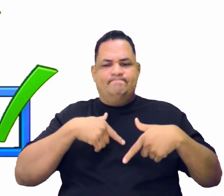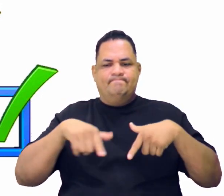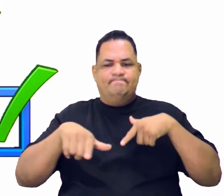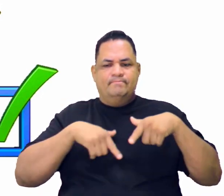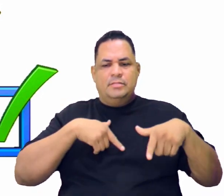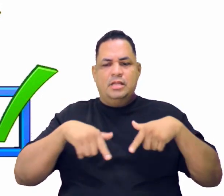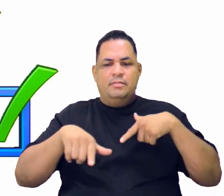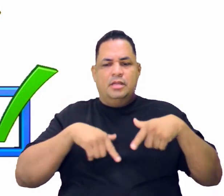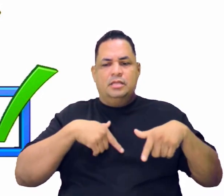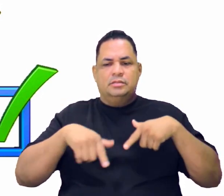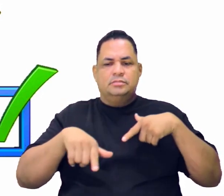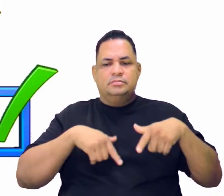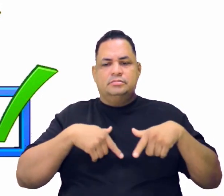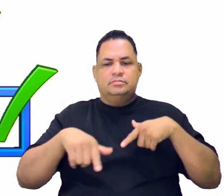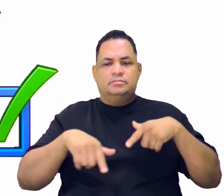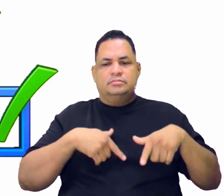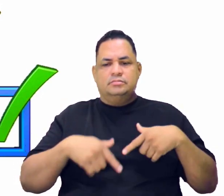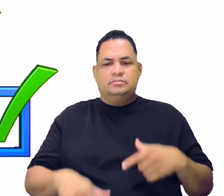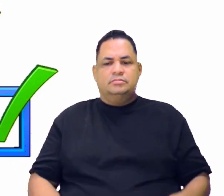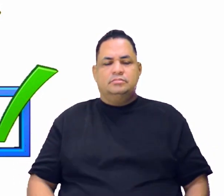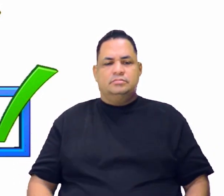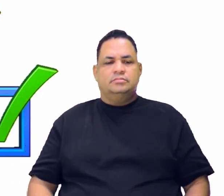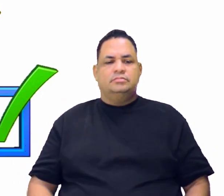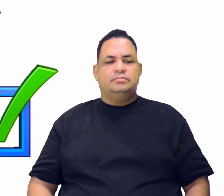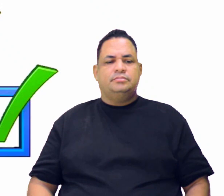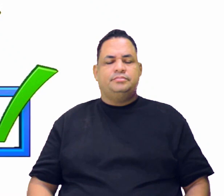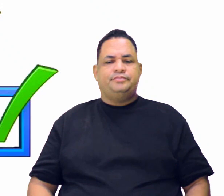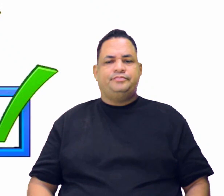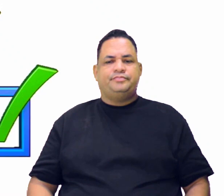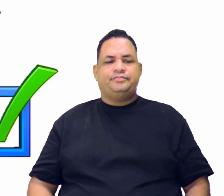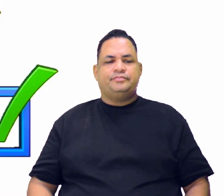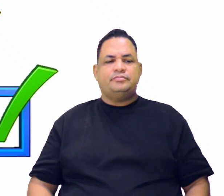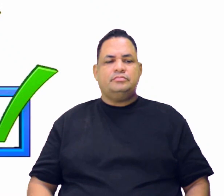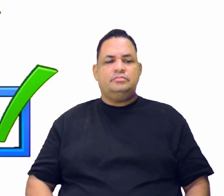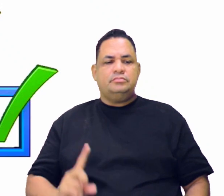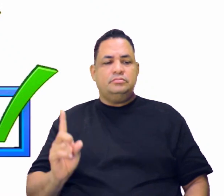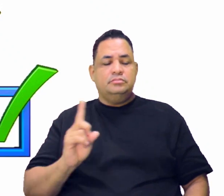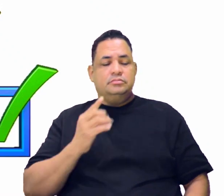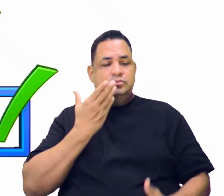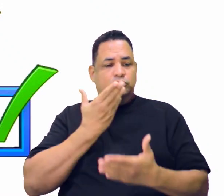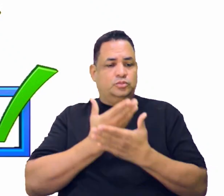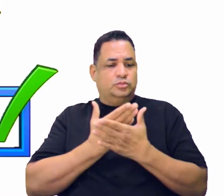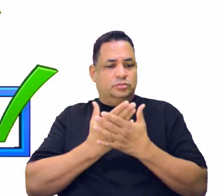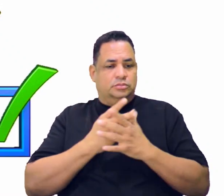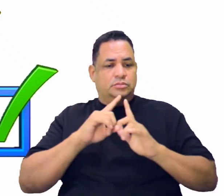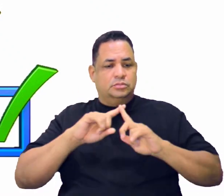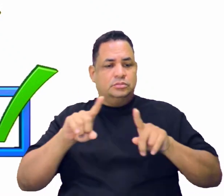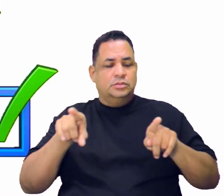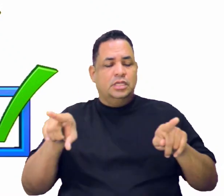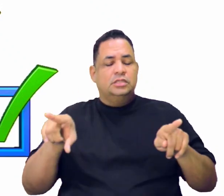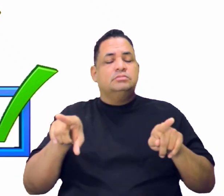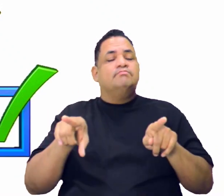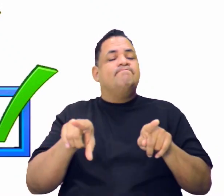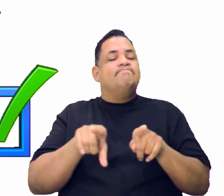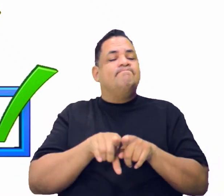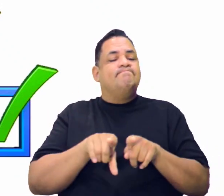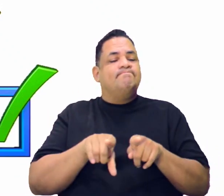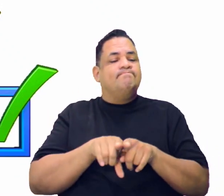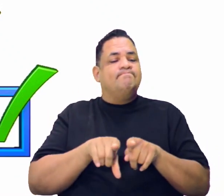pode trocar pelo como, não pode? Então, ó, não só estuda, vamos